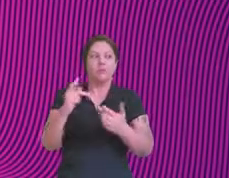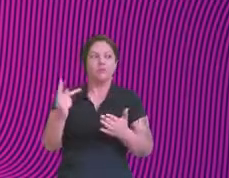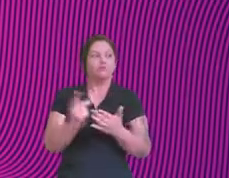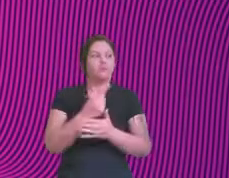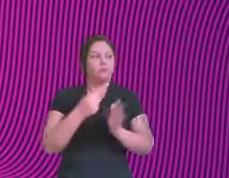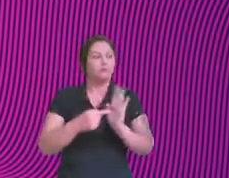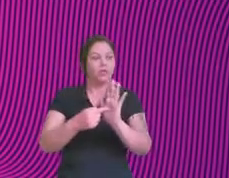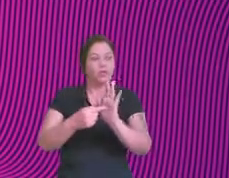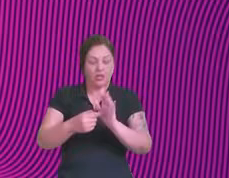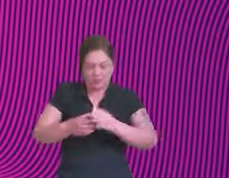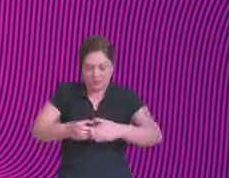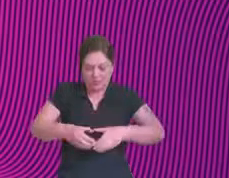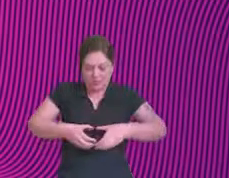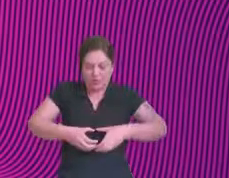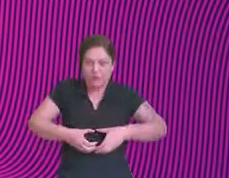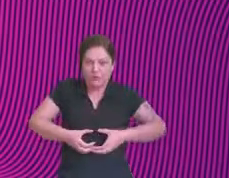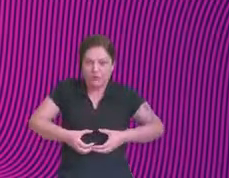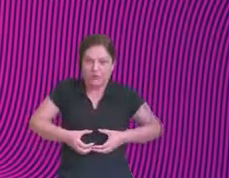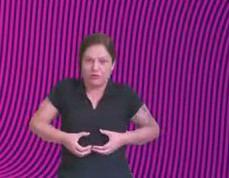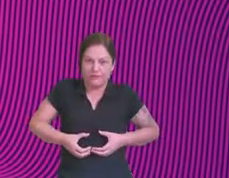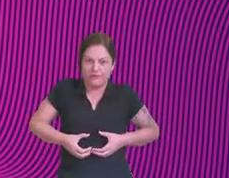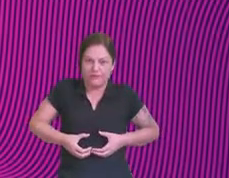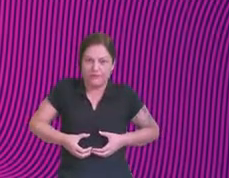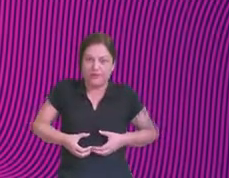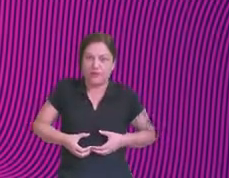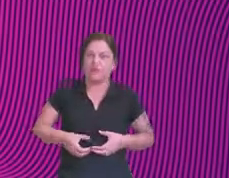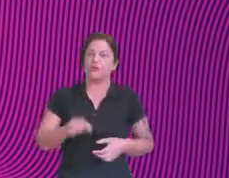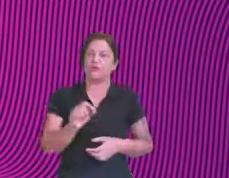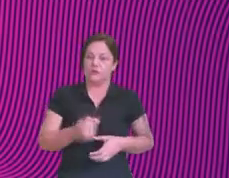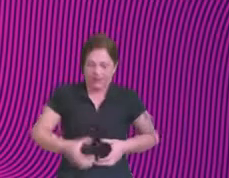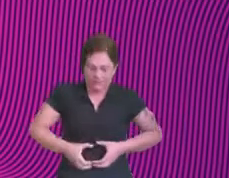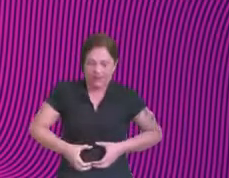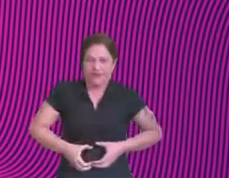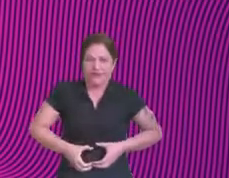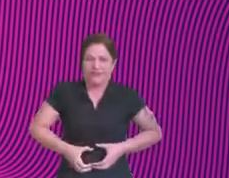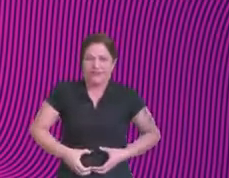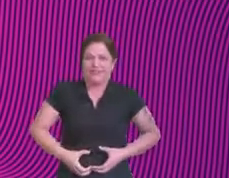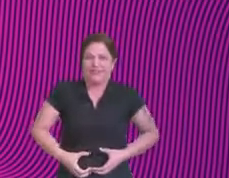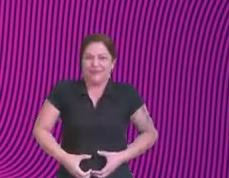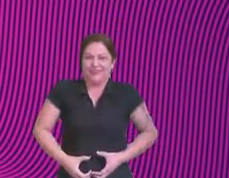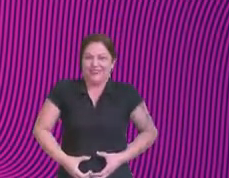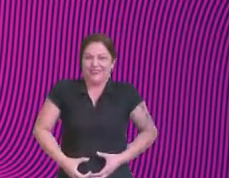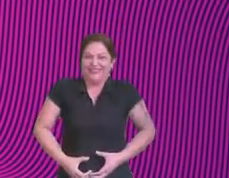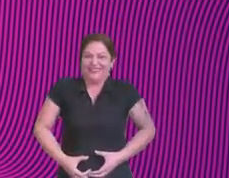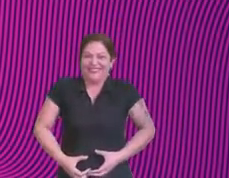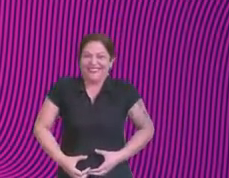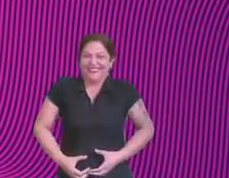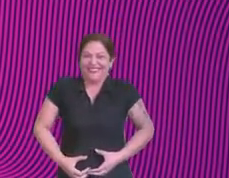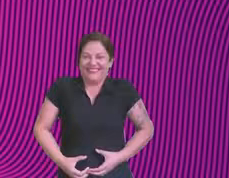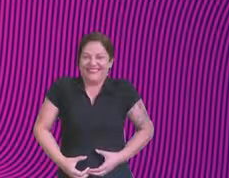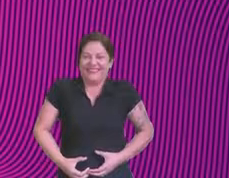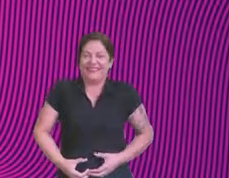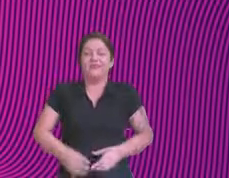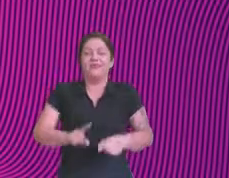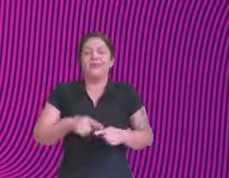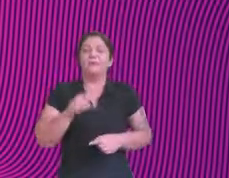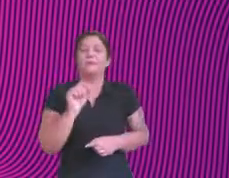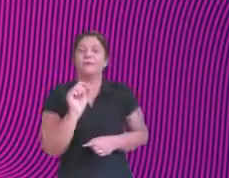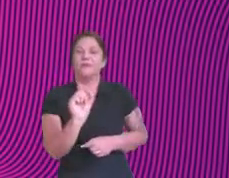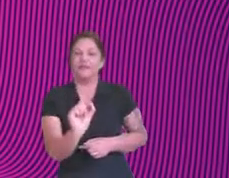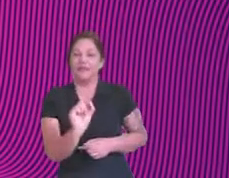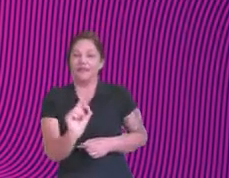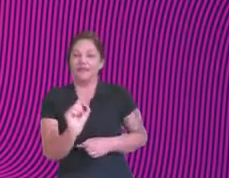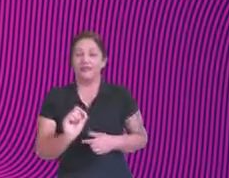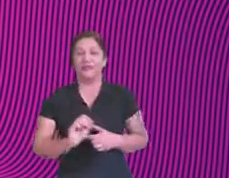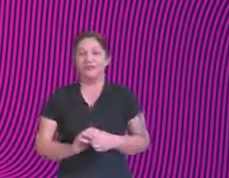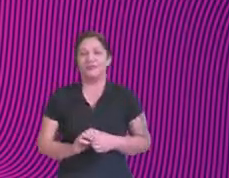cólon, ainda a hipertermia é o tratamento mais aceito, devido a todas as